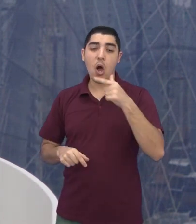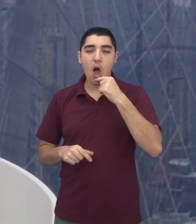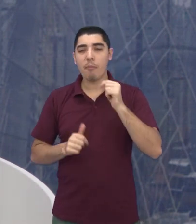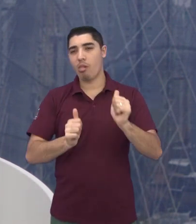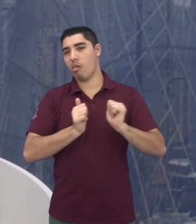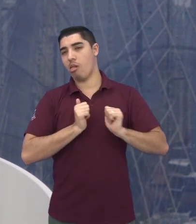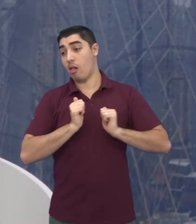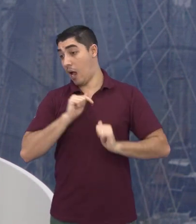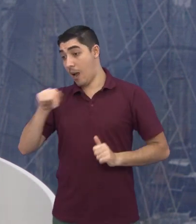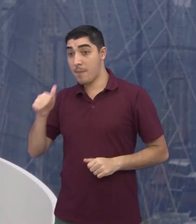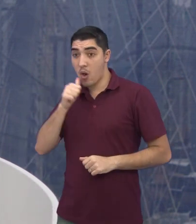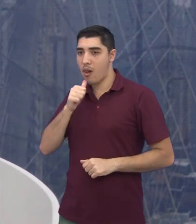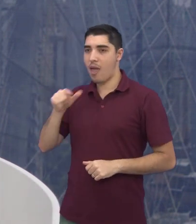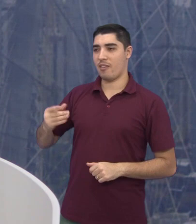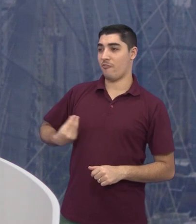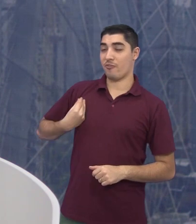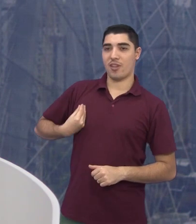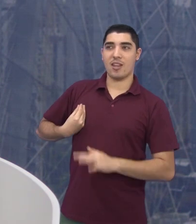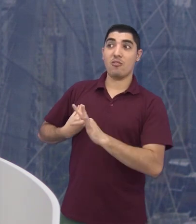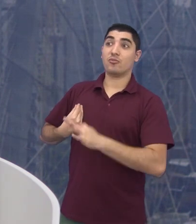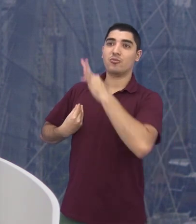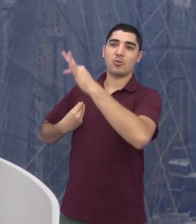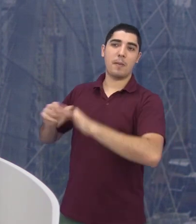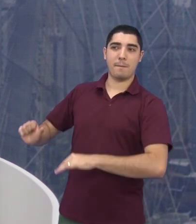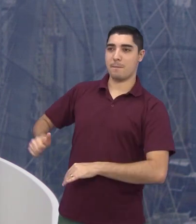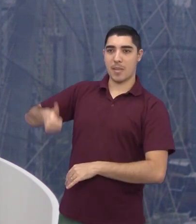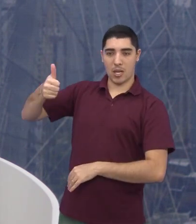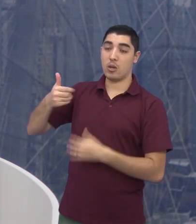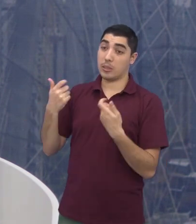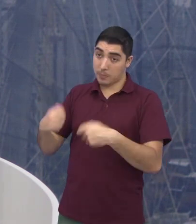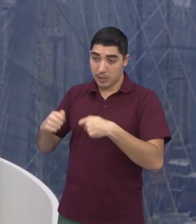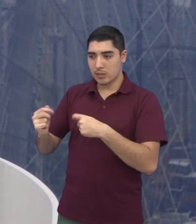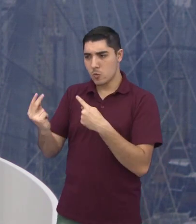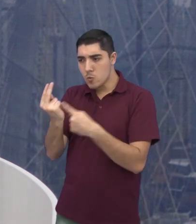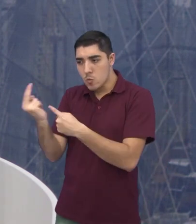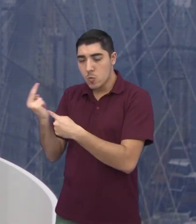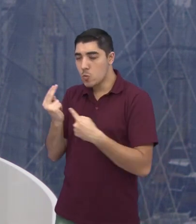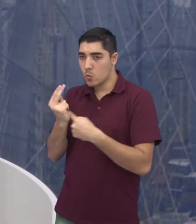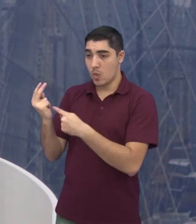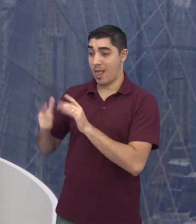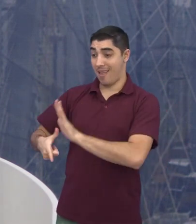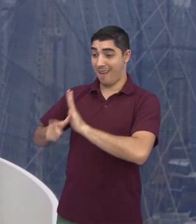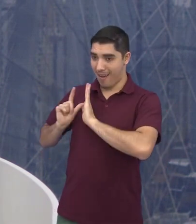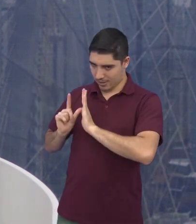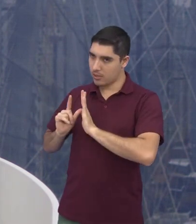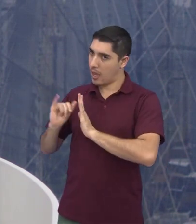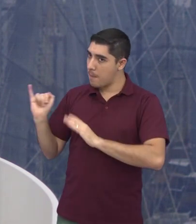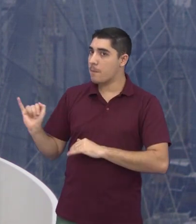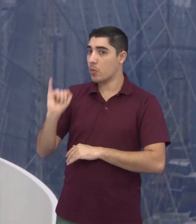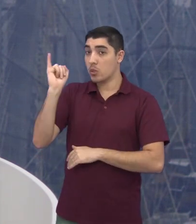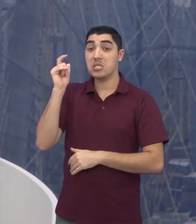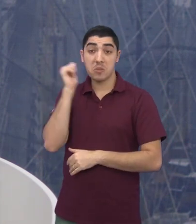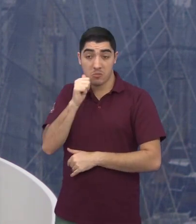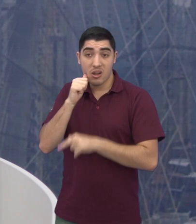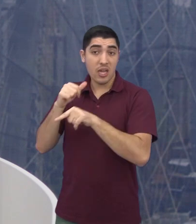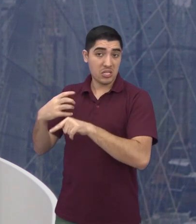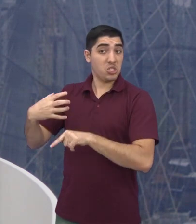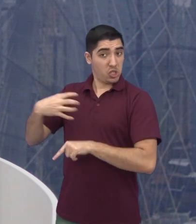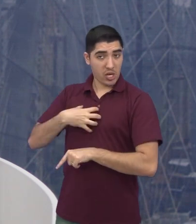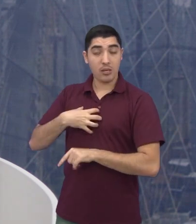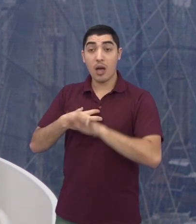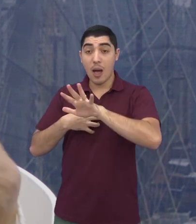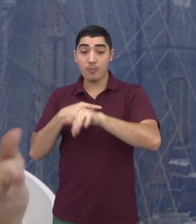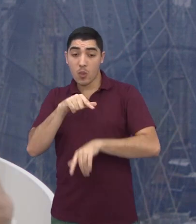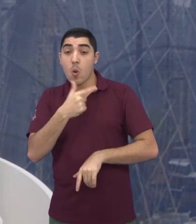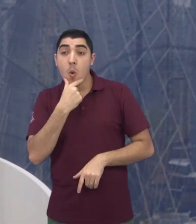expectativa de vida ainda melhor. A prevenção é muito importante e a mulher tem esse comportamento de fazer a prevenção.